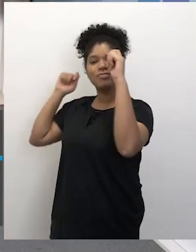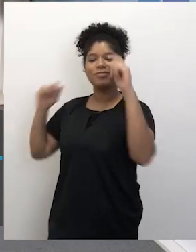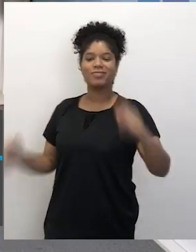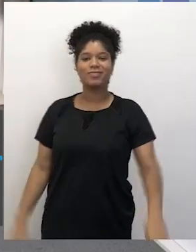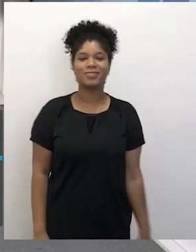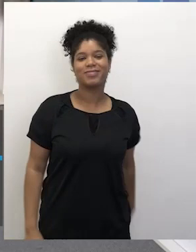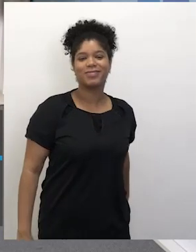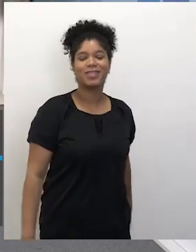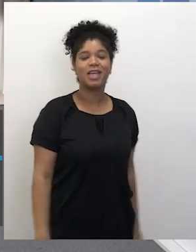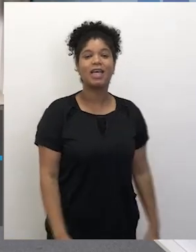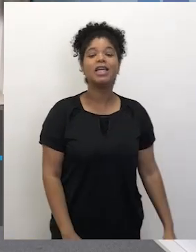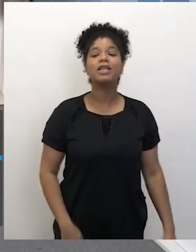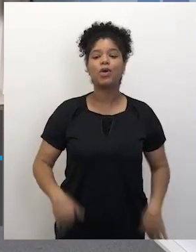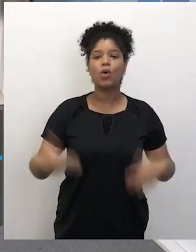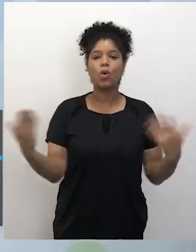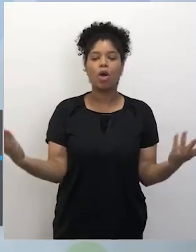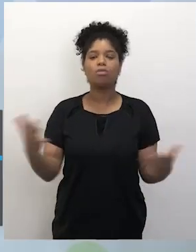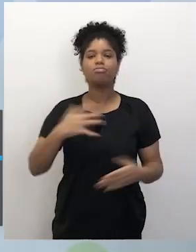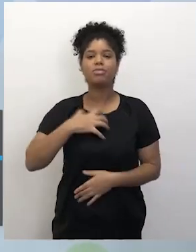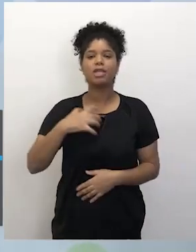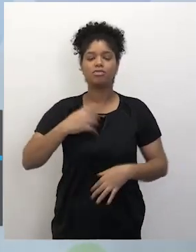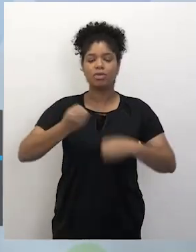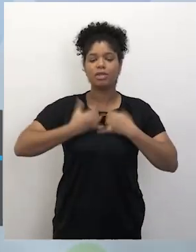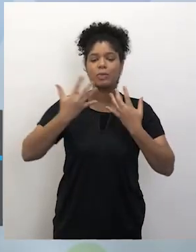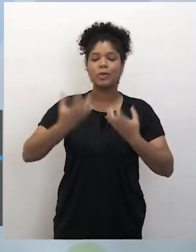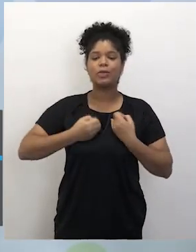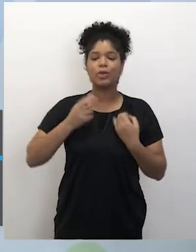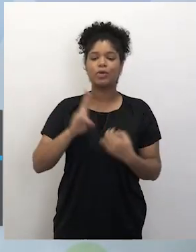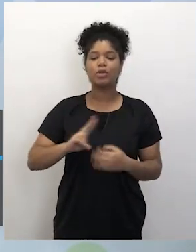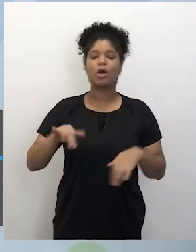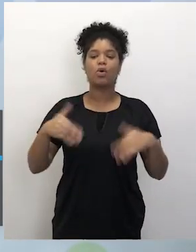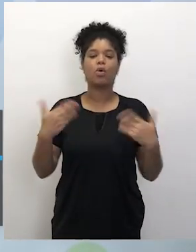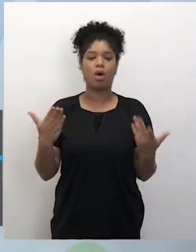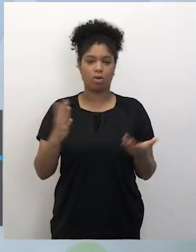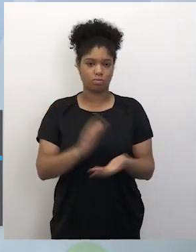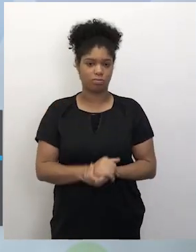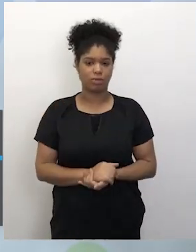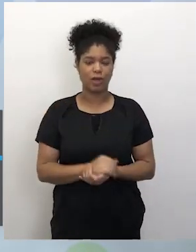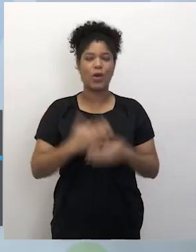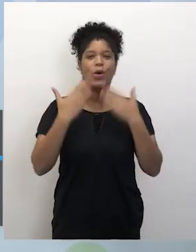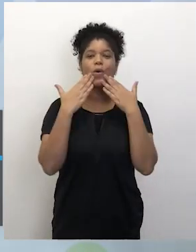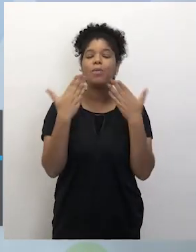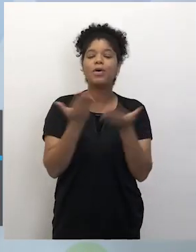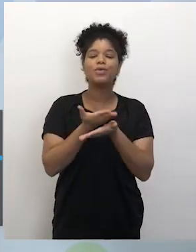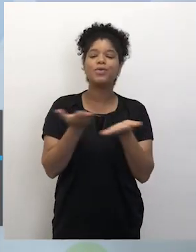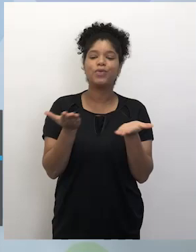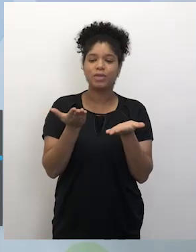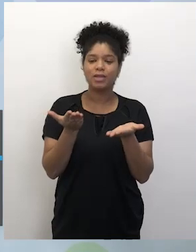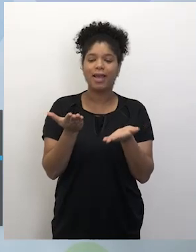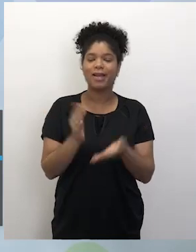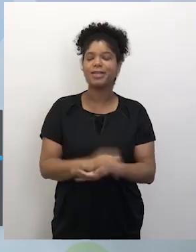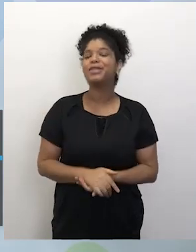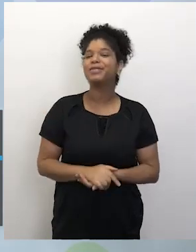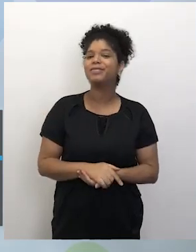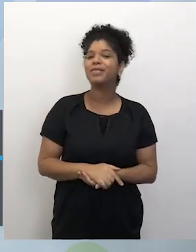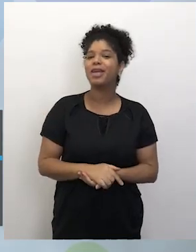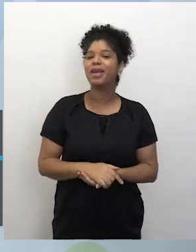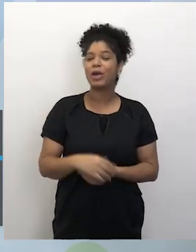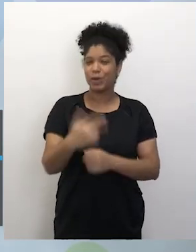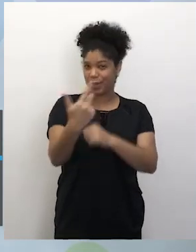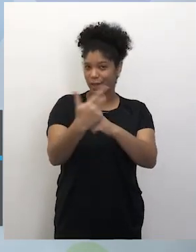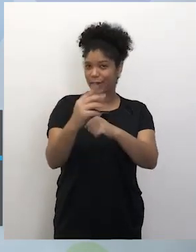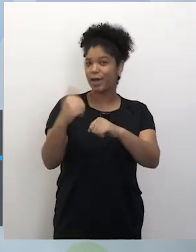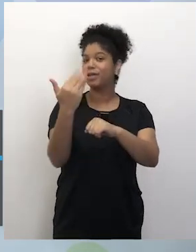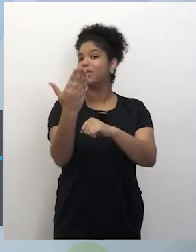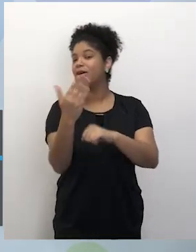Quais sentimentos e expressões são usados? Então, assim, como eu mostro pra você, que está aí do outro lado, que